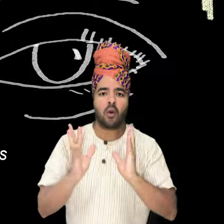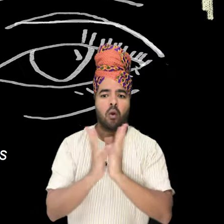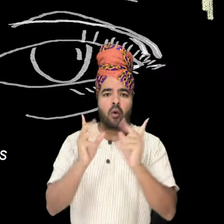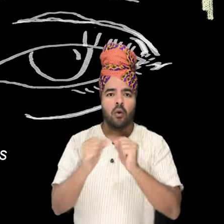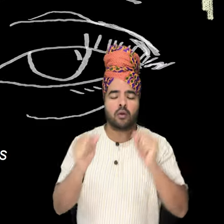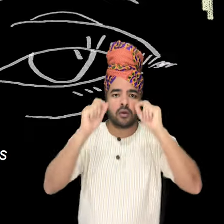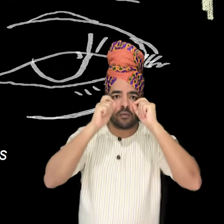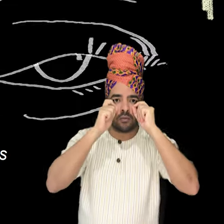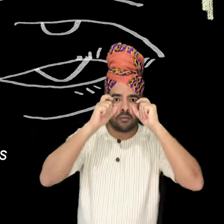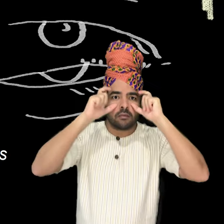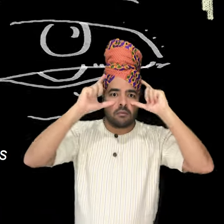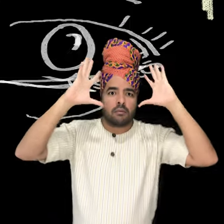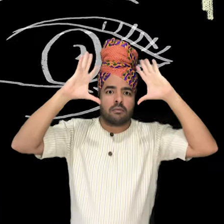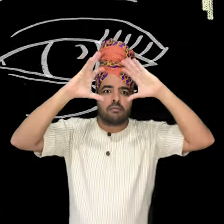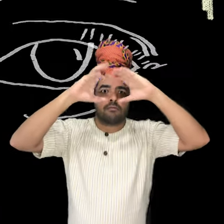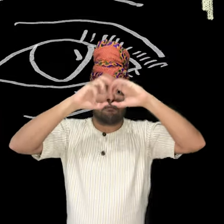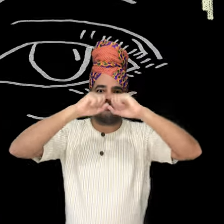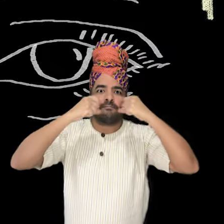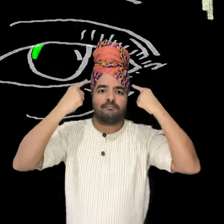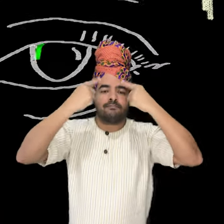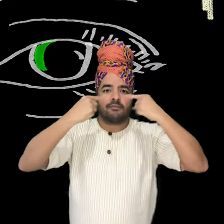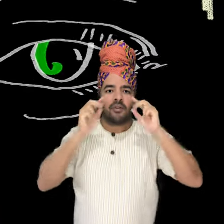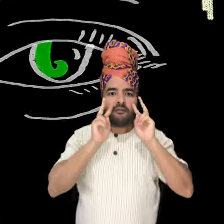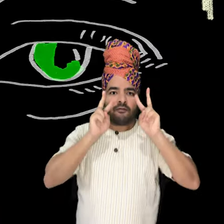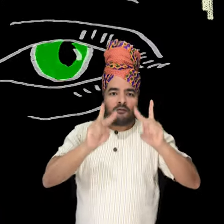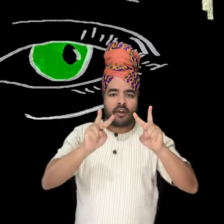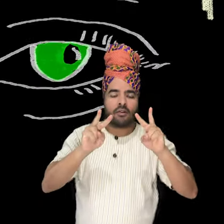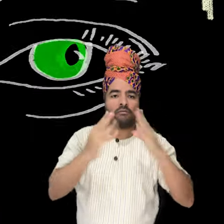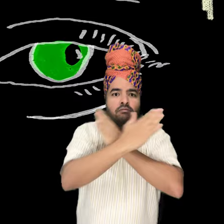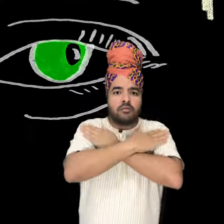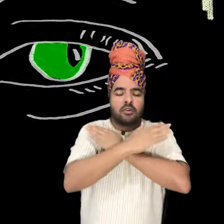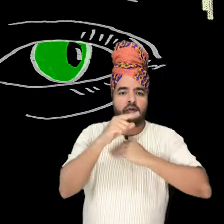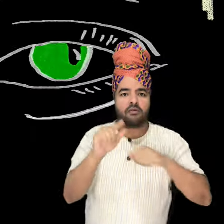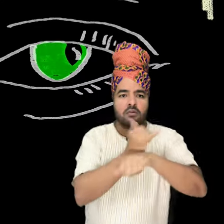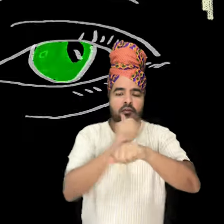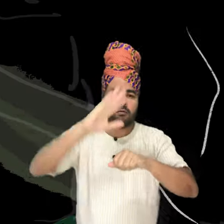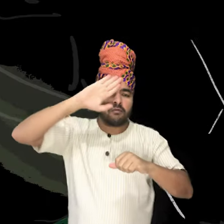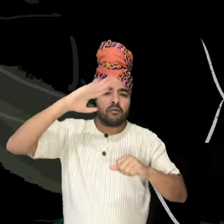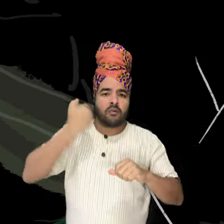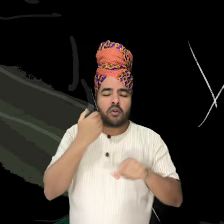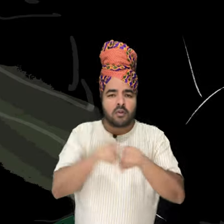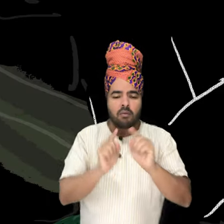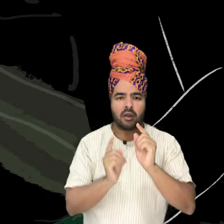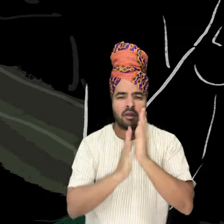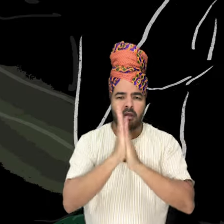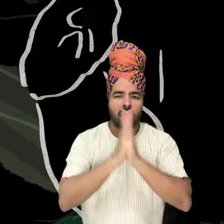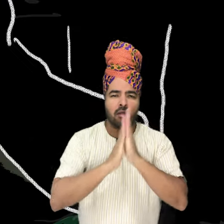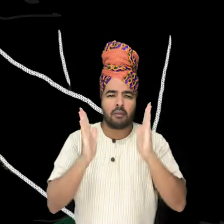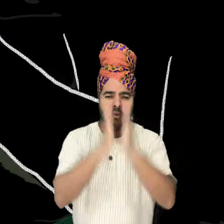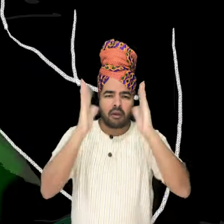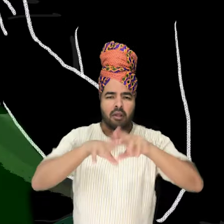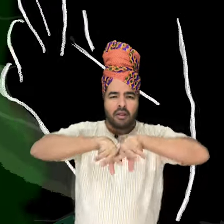ganhar dos olhos de enxergar no escuro ver que curso de espaço de febre examina as folhas